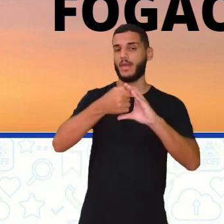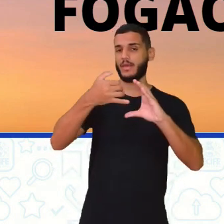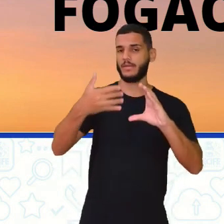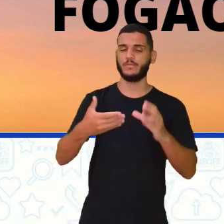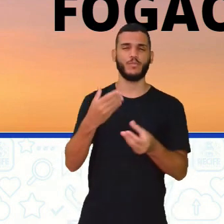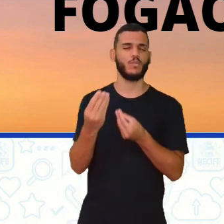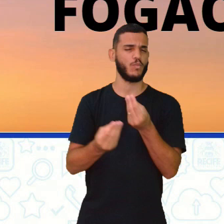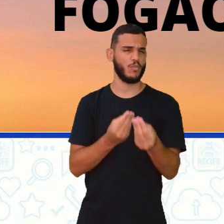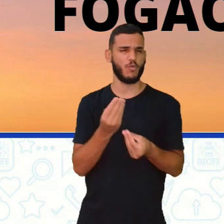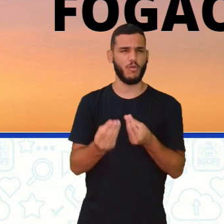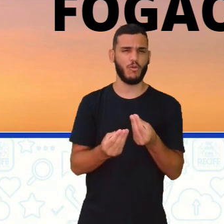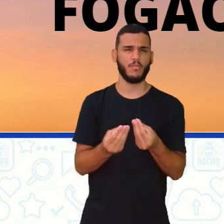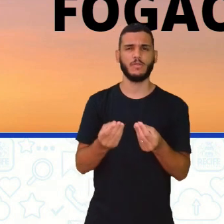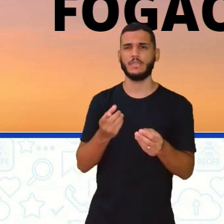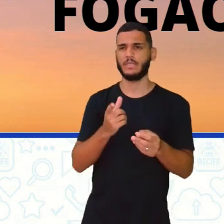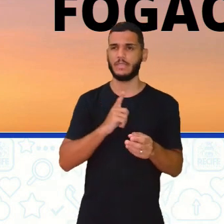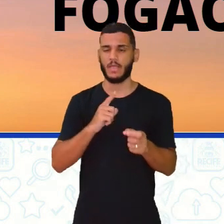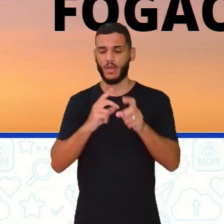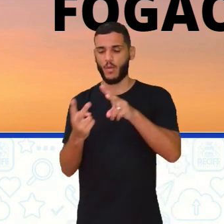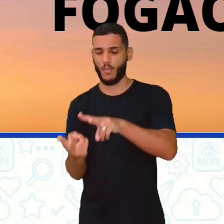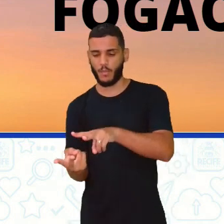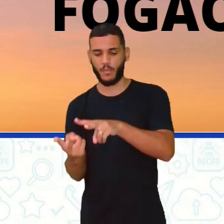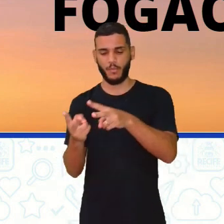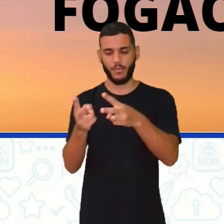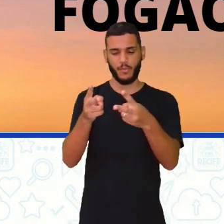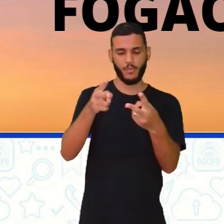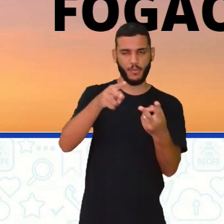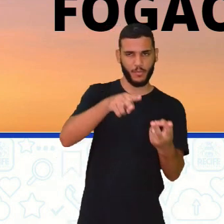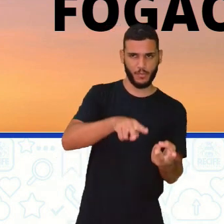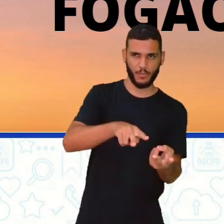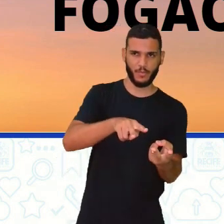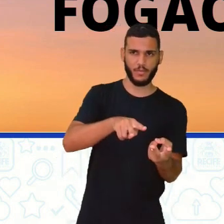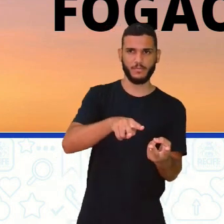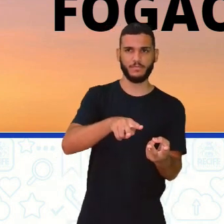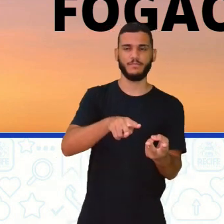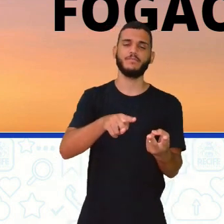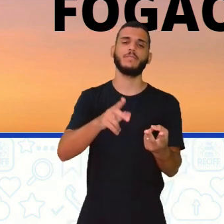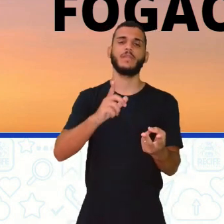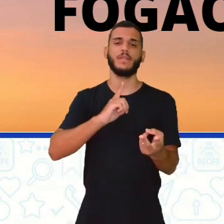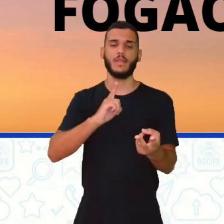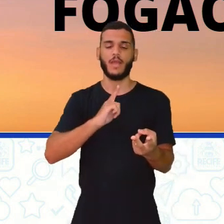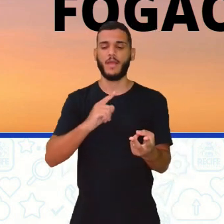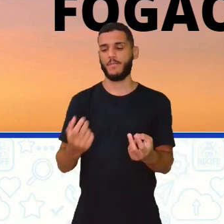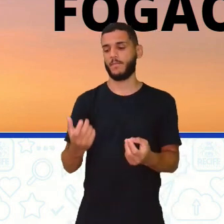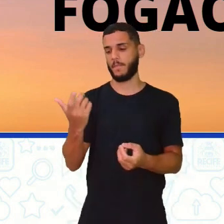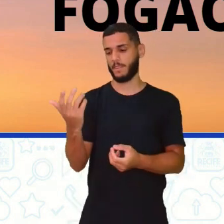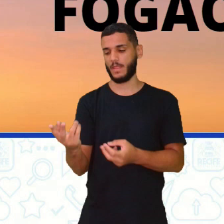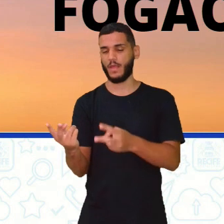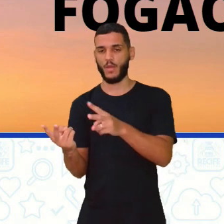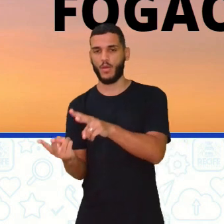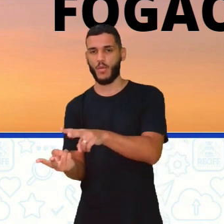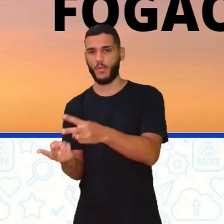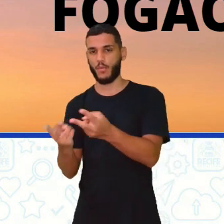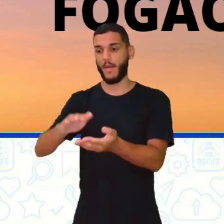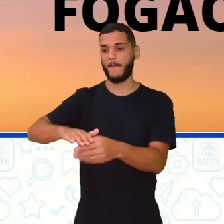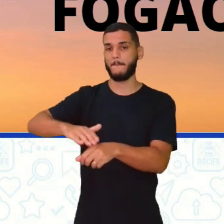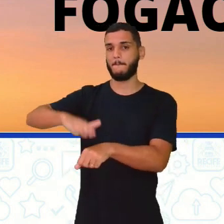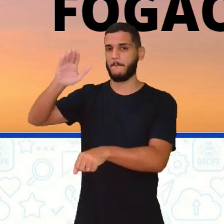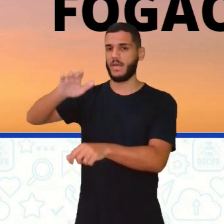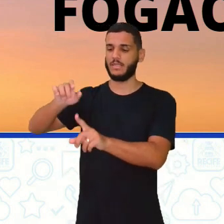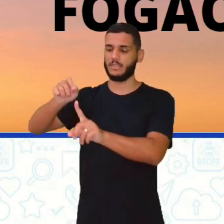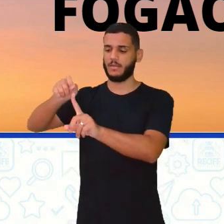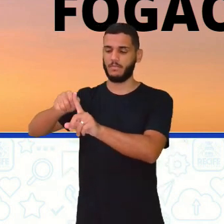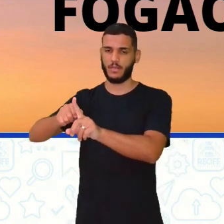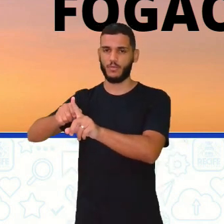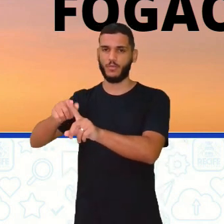caracterizado pela transferência de energia térmica que flui de um corpo com maior temperatura